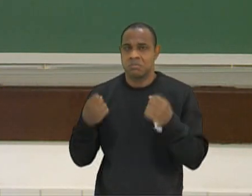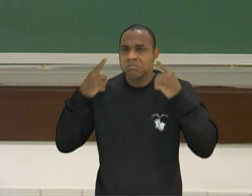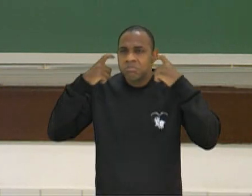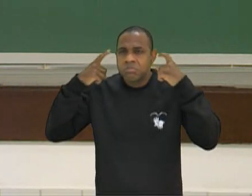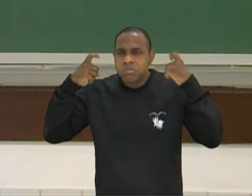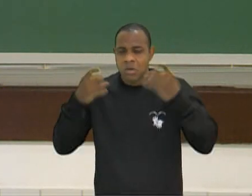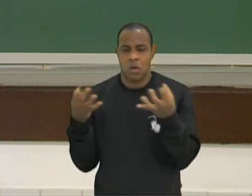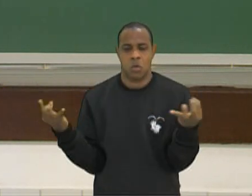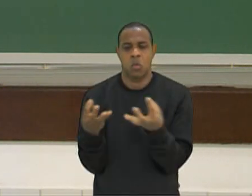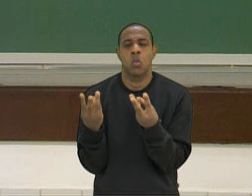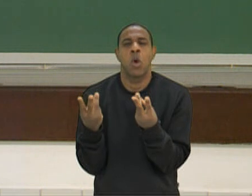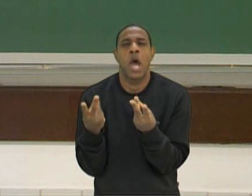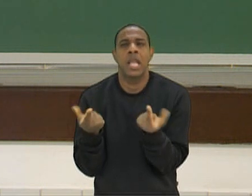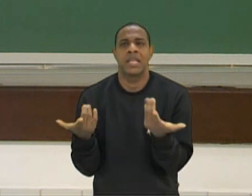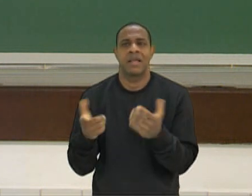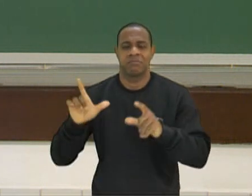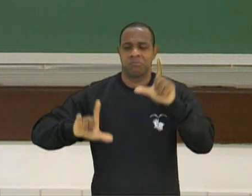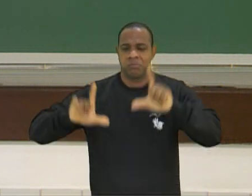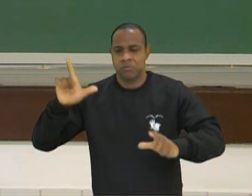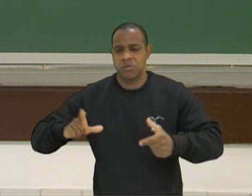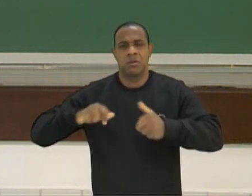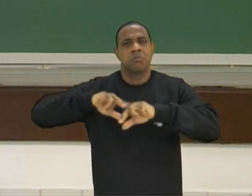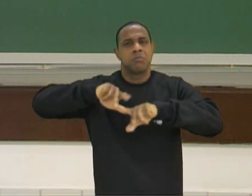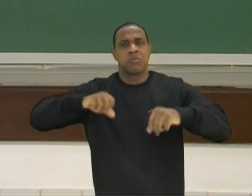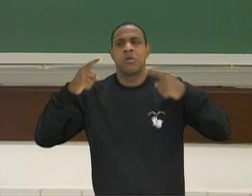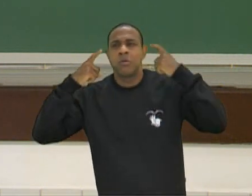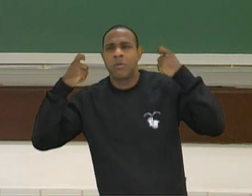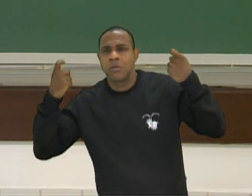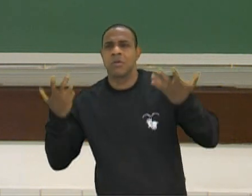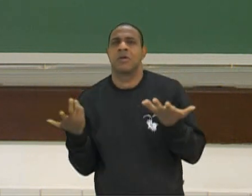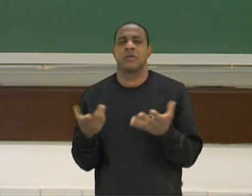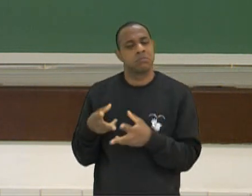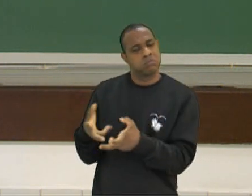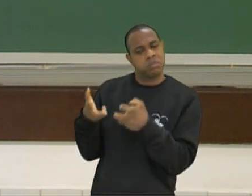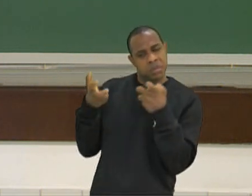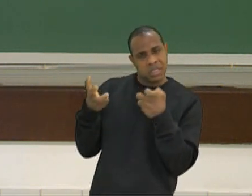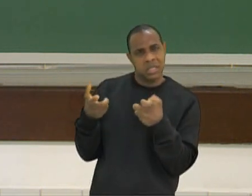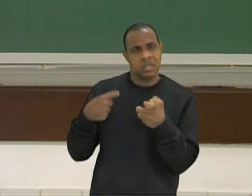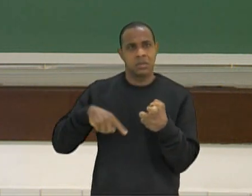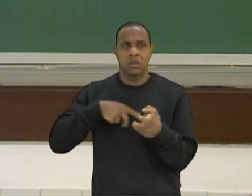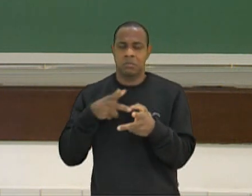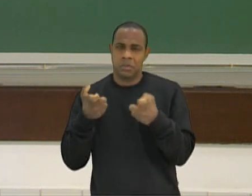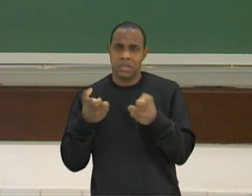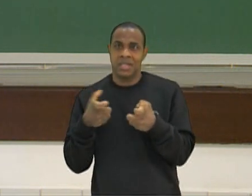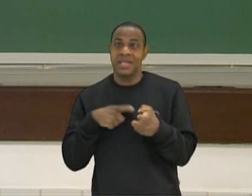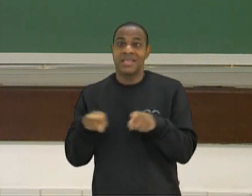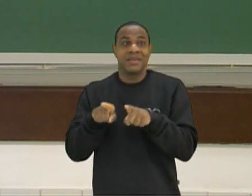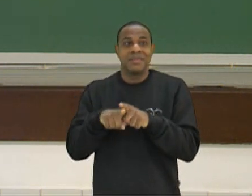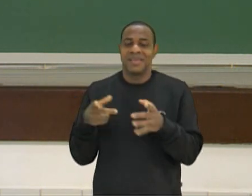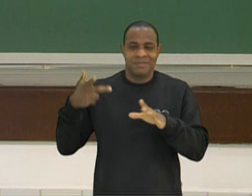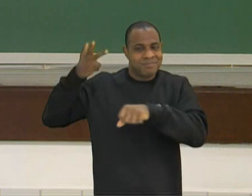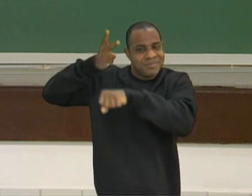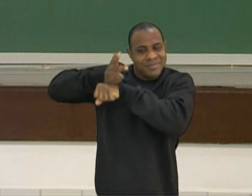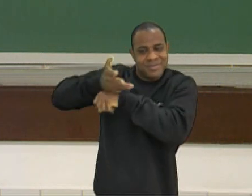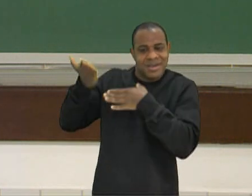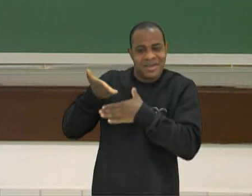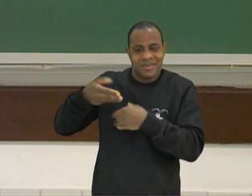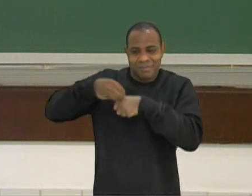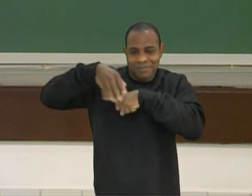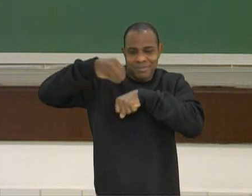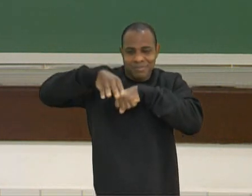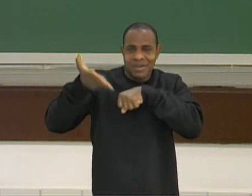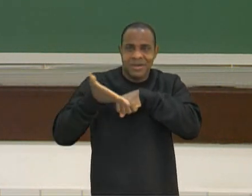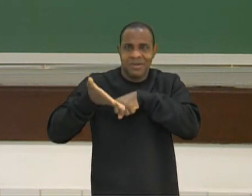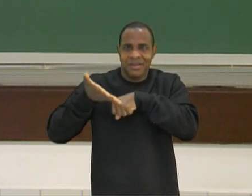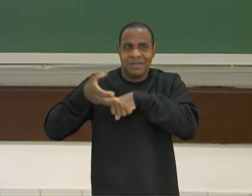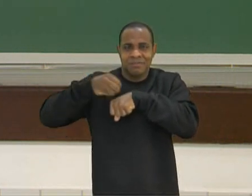melhor qualidade, certo? Então isso é uma caracterização que vocês conseguem perceber da forma que eu estou chegando para vocês na sua residência. Seja que